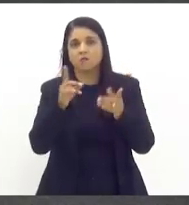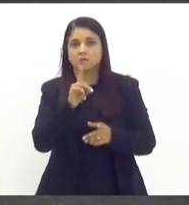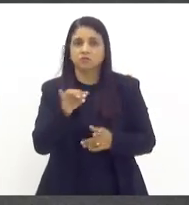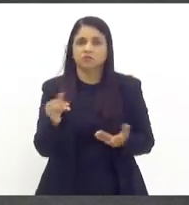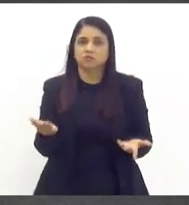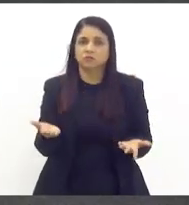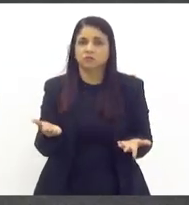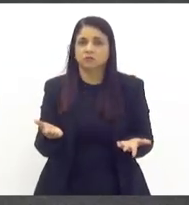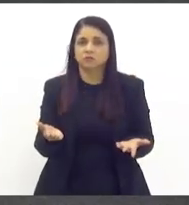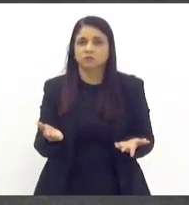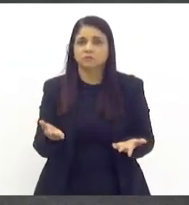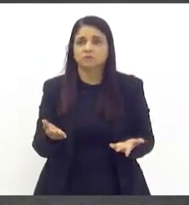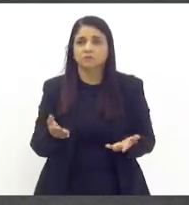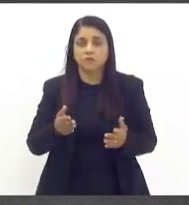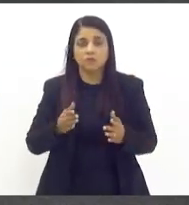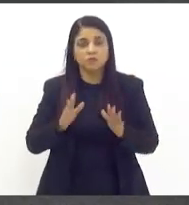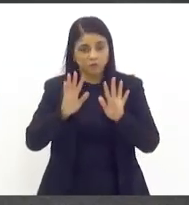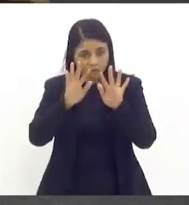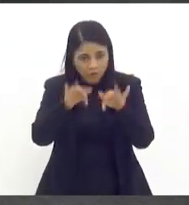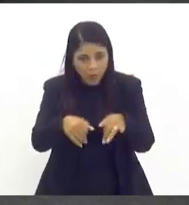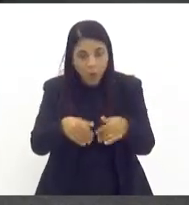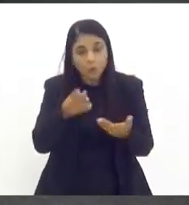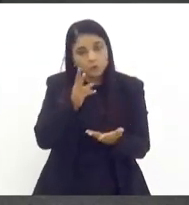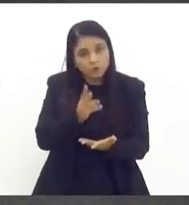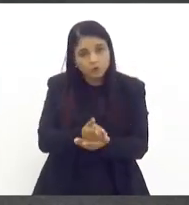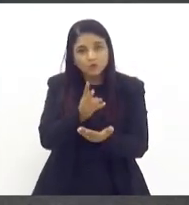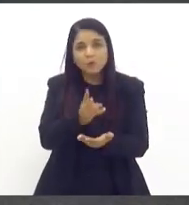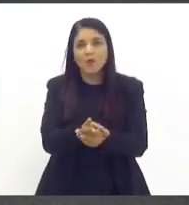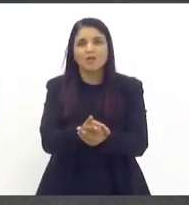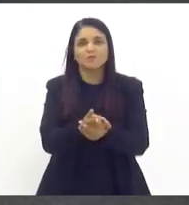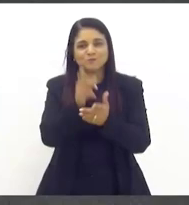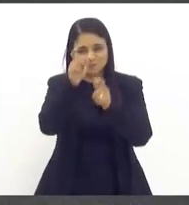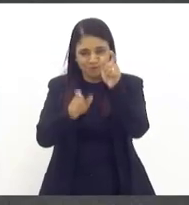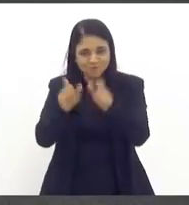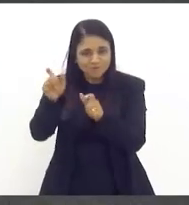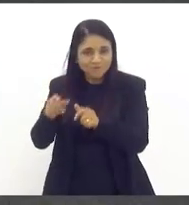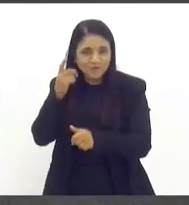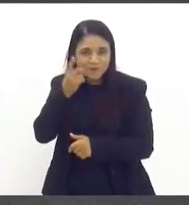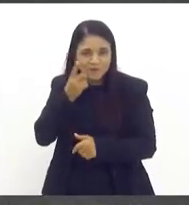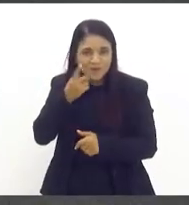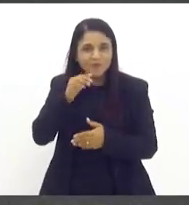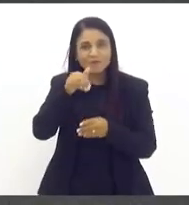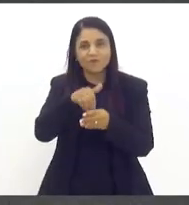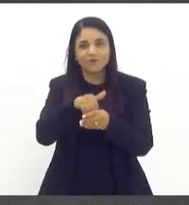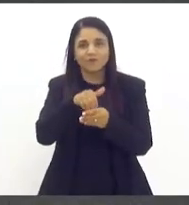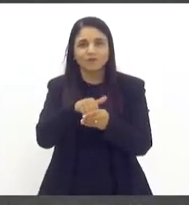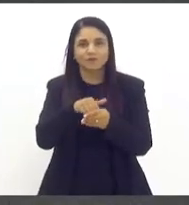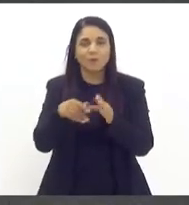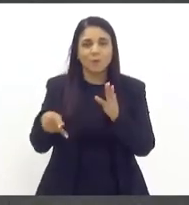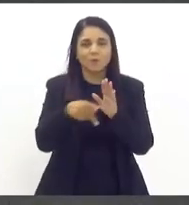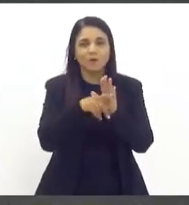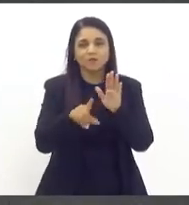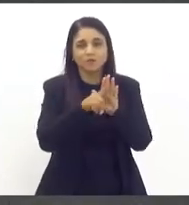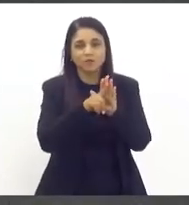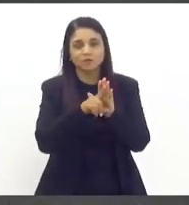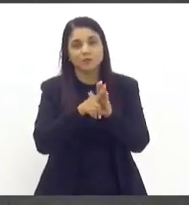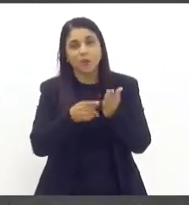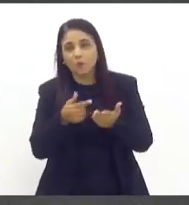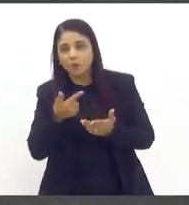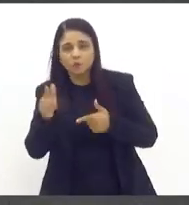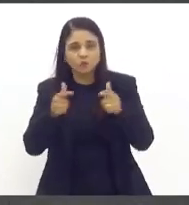vamos ficar aqui os mesmos votando Os projetos que Ainda faltam porque o resto chegou aqui